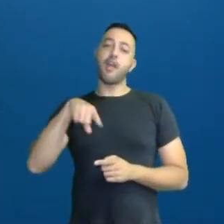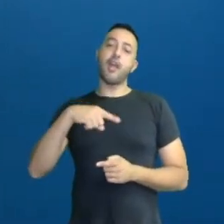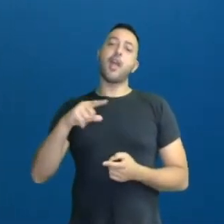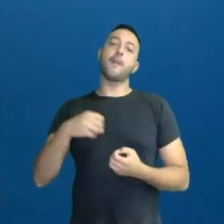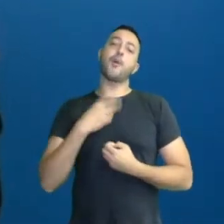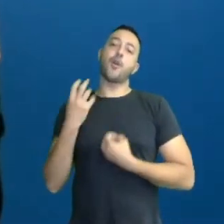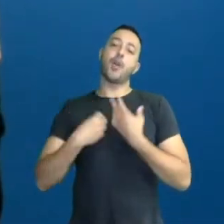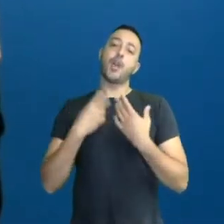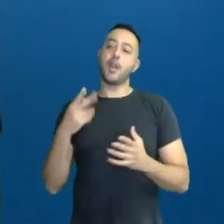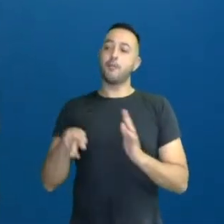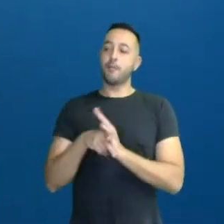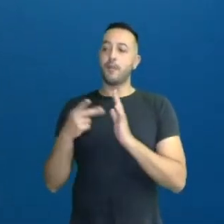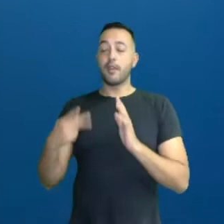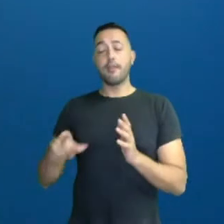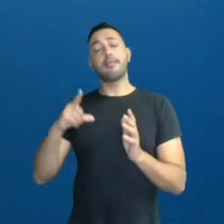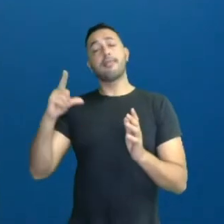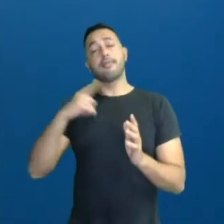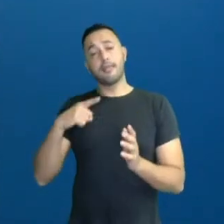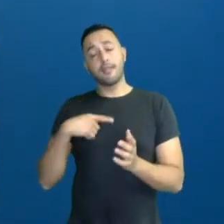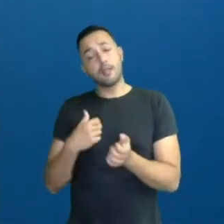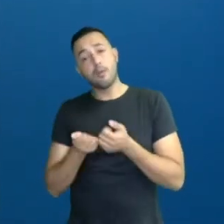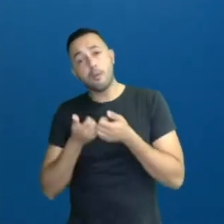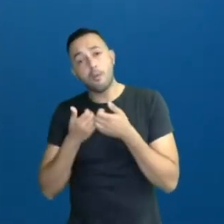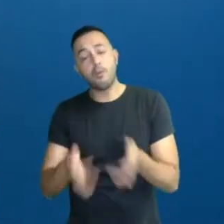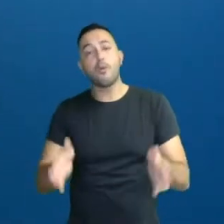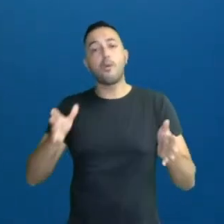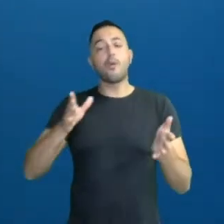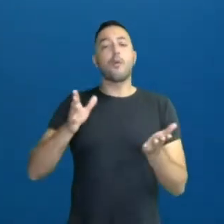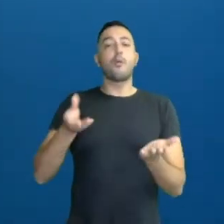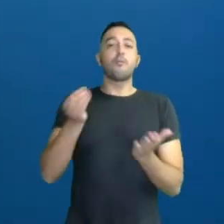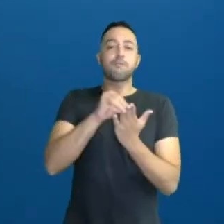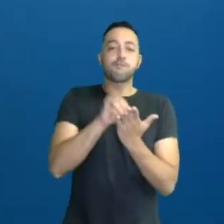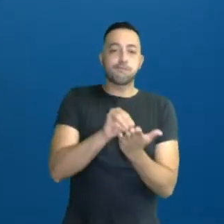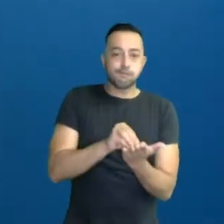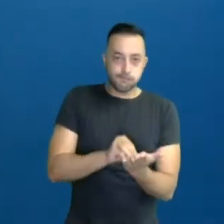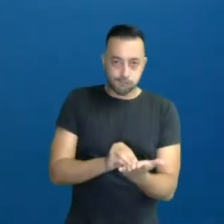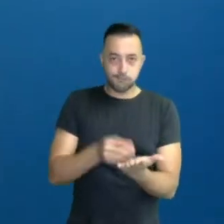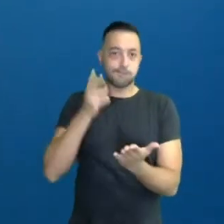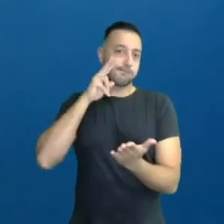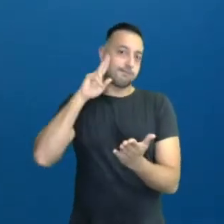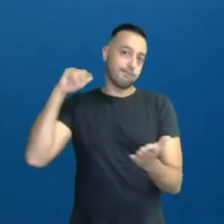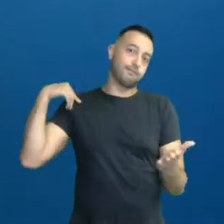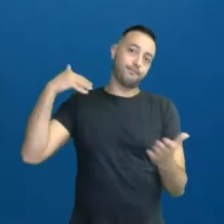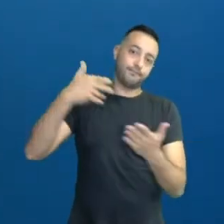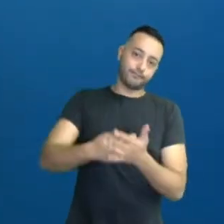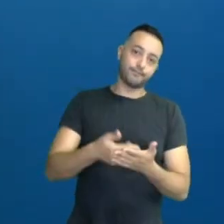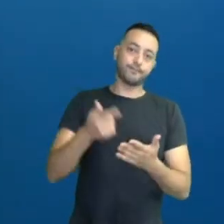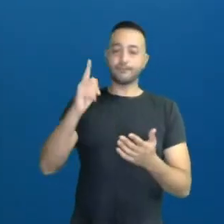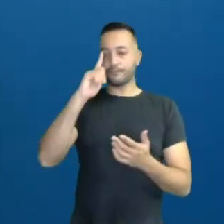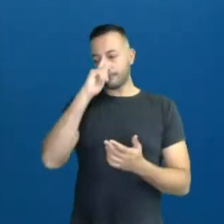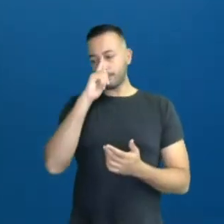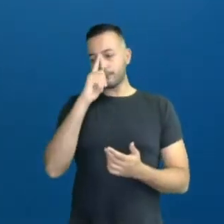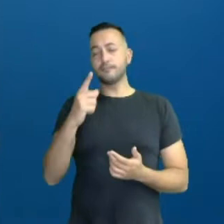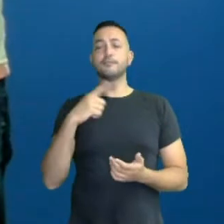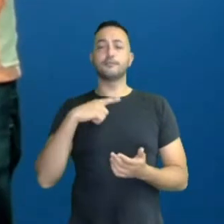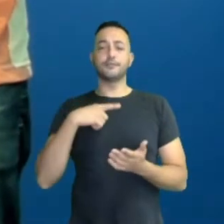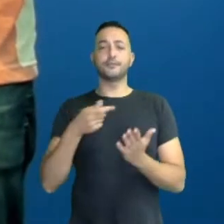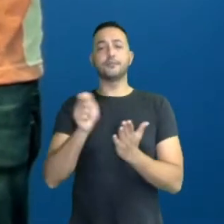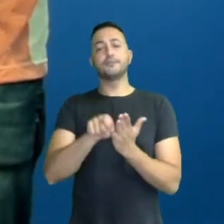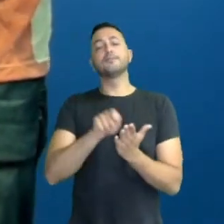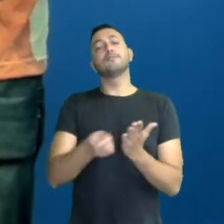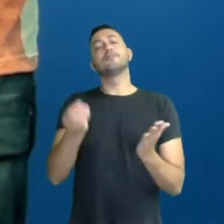que começou-se a ter os primeiros registros do que seria a história grega. Os primeiros